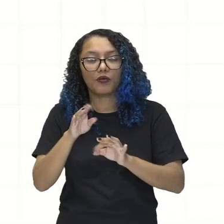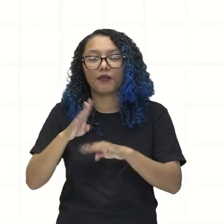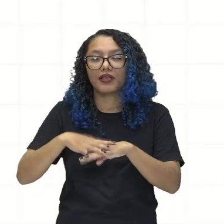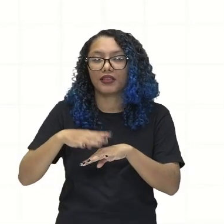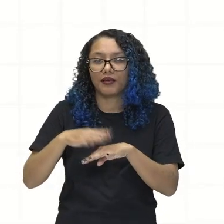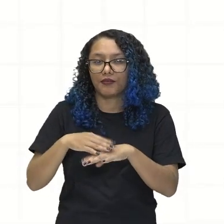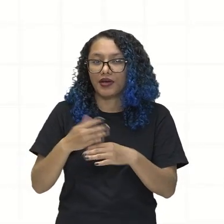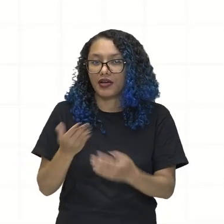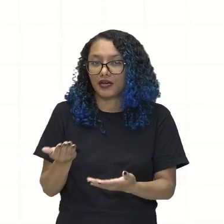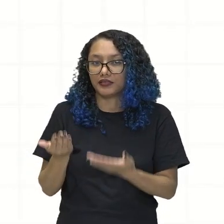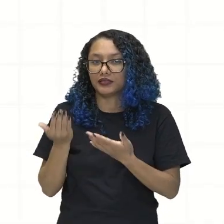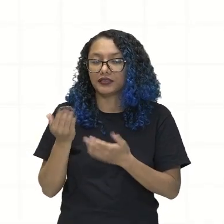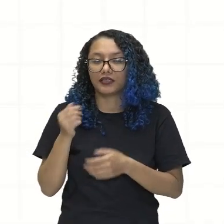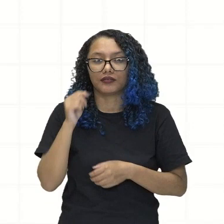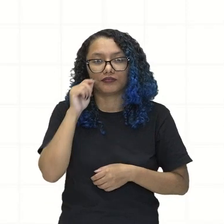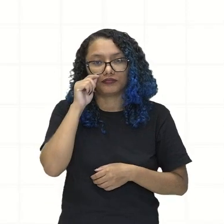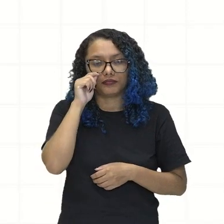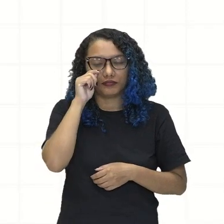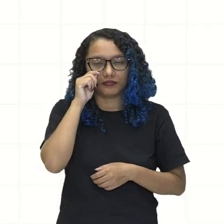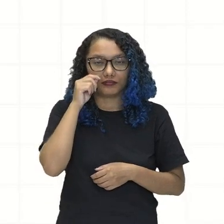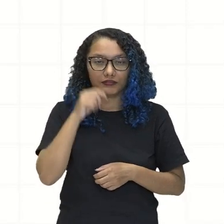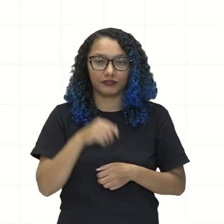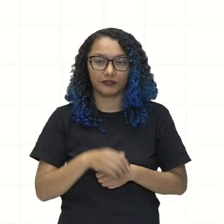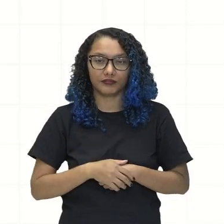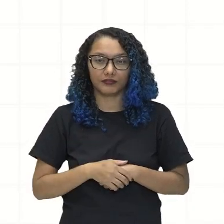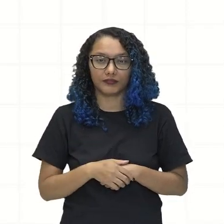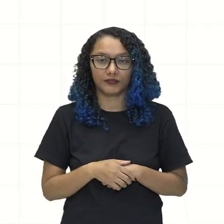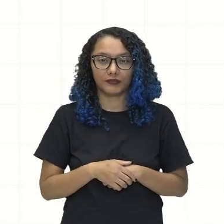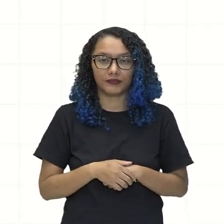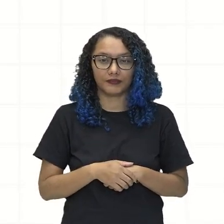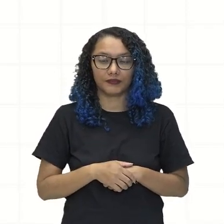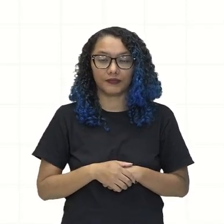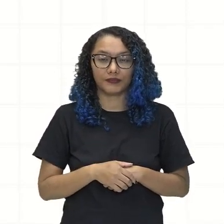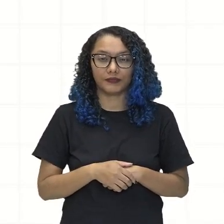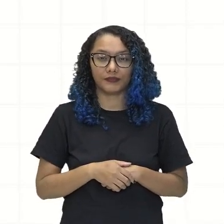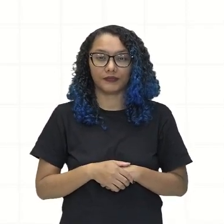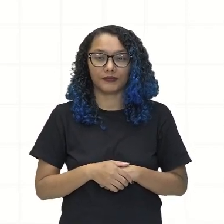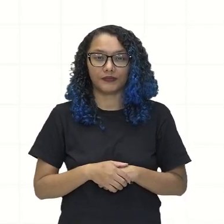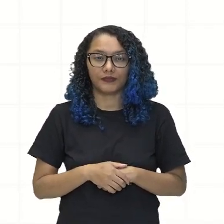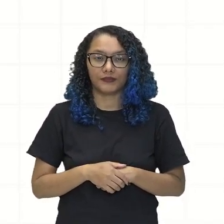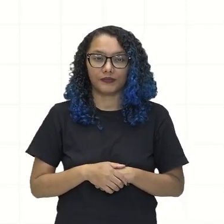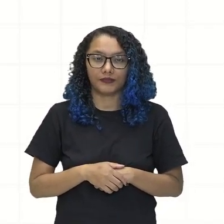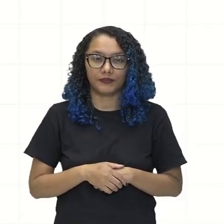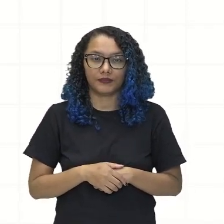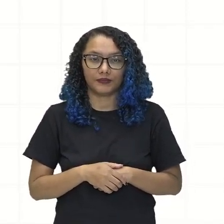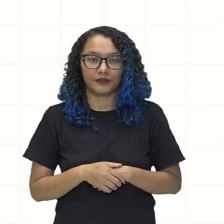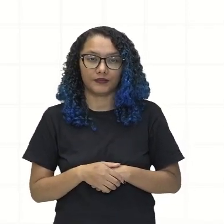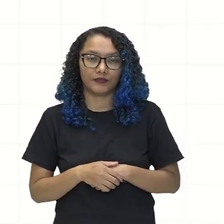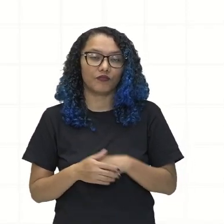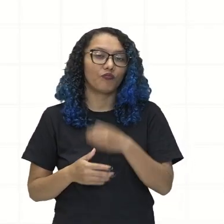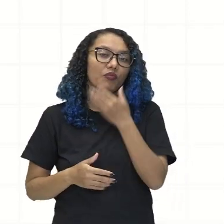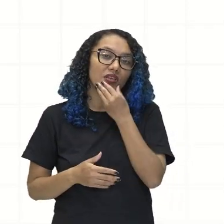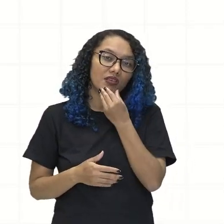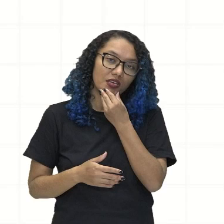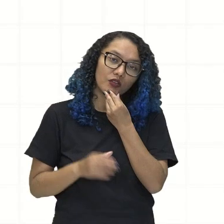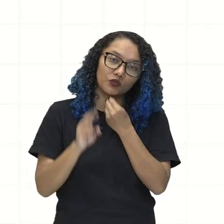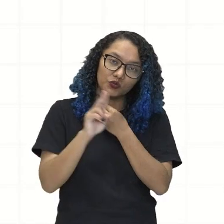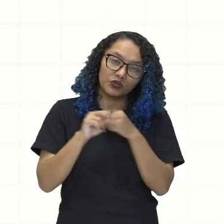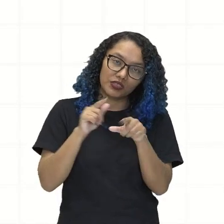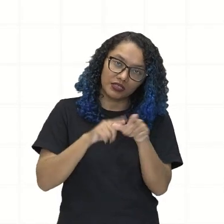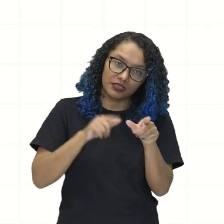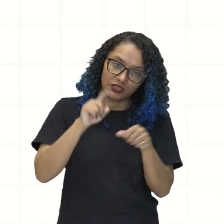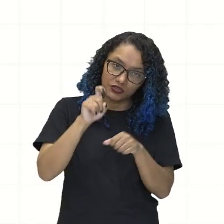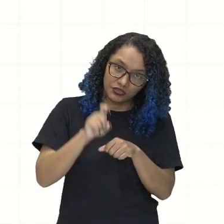situação aqui, ó. Beleza, então tá aqui. Meninos X, meninas Y. Muito